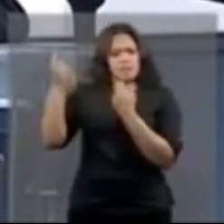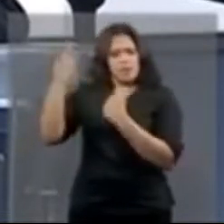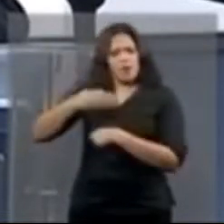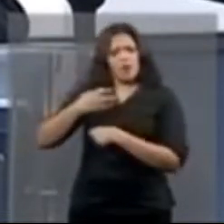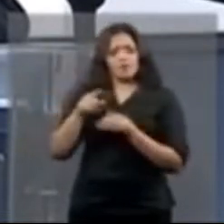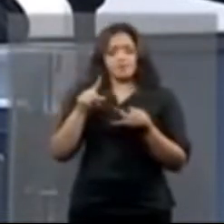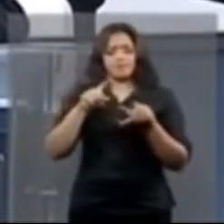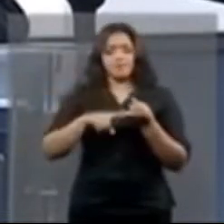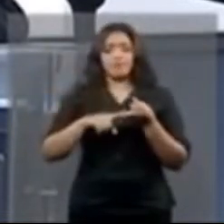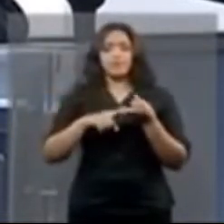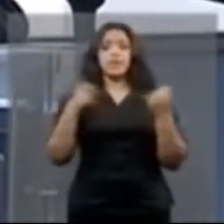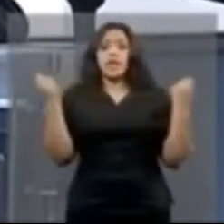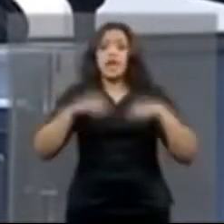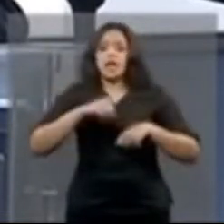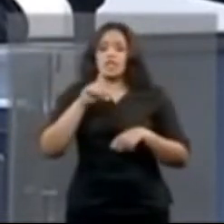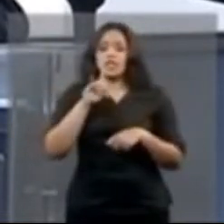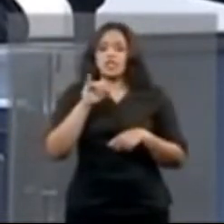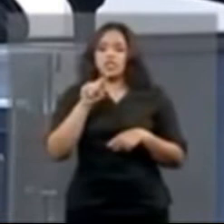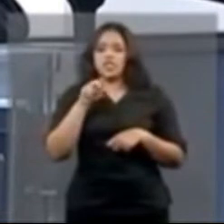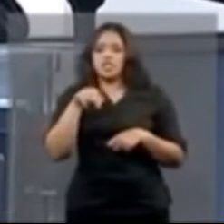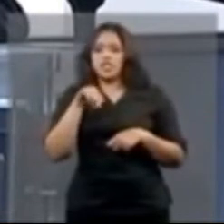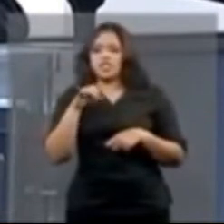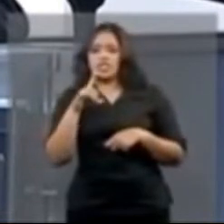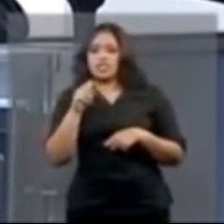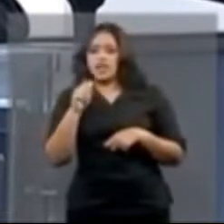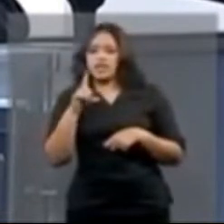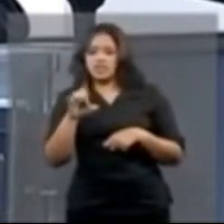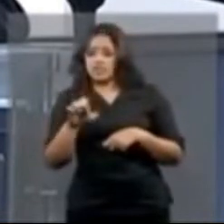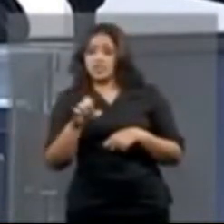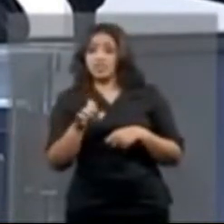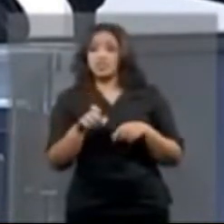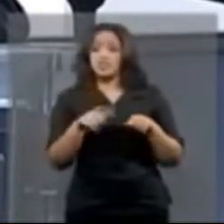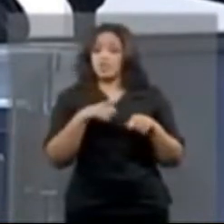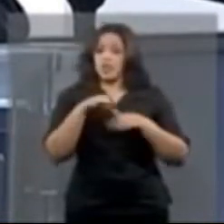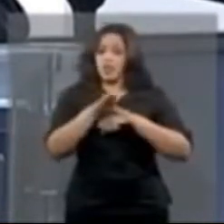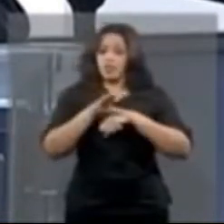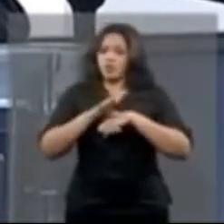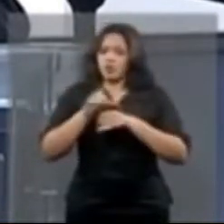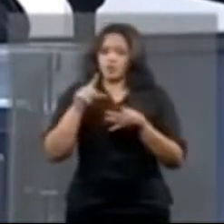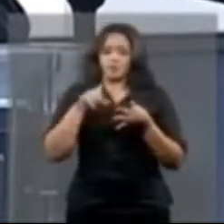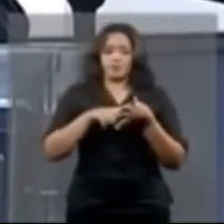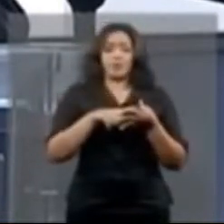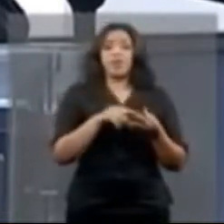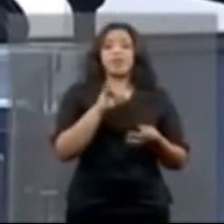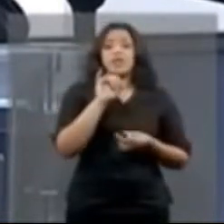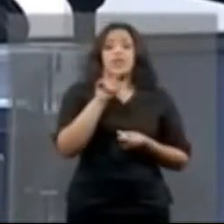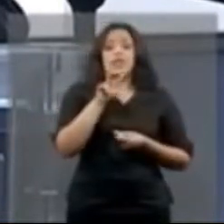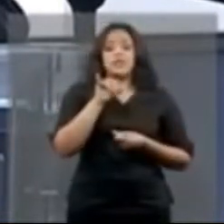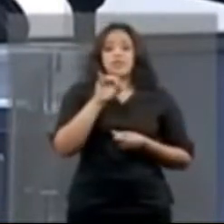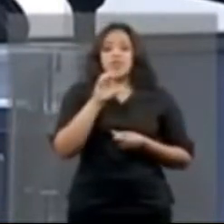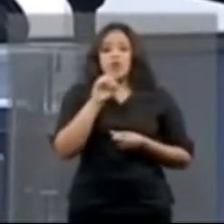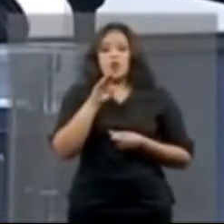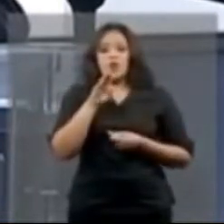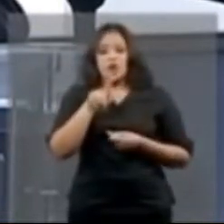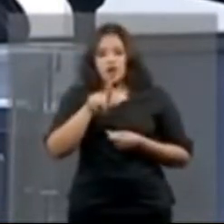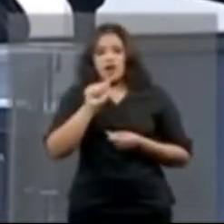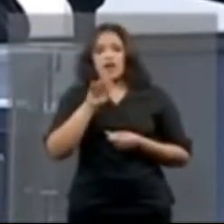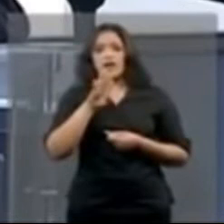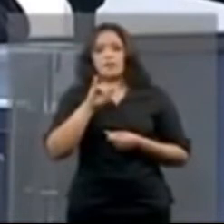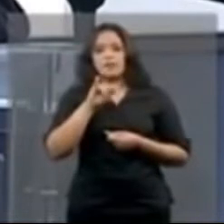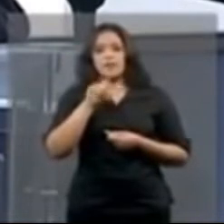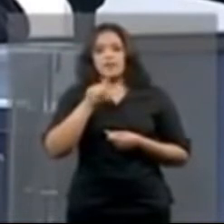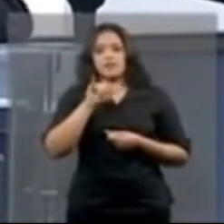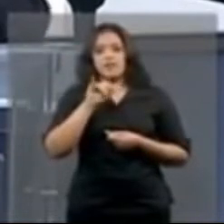dignidade, artigo 1º da Constituição, com toda inviolabilidade, artigo 5º da Constituição, desde